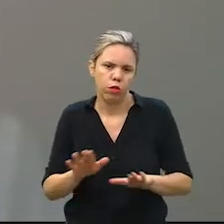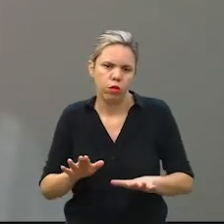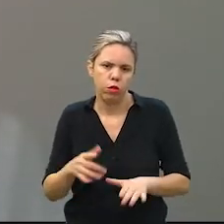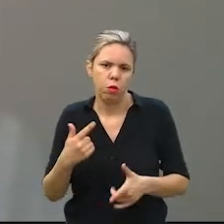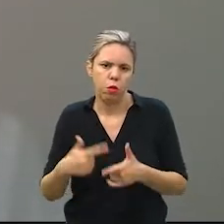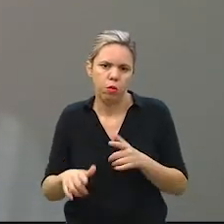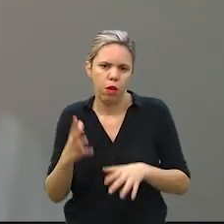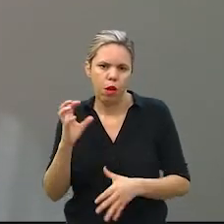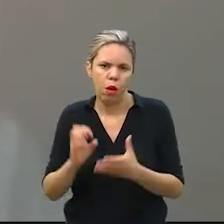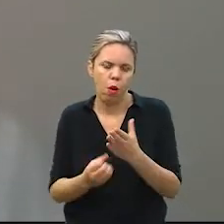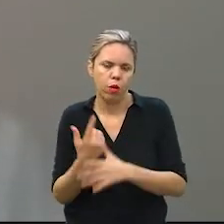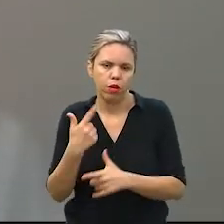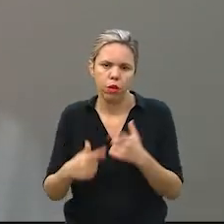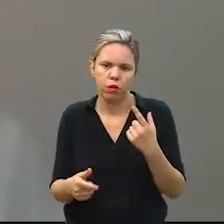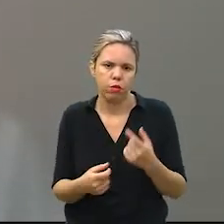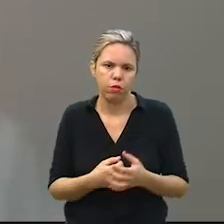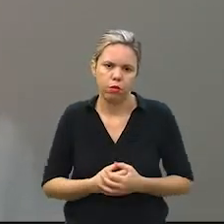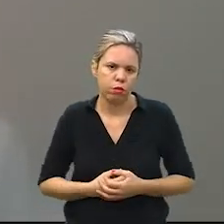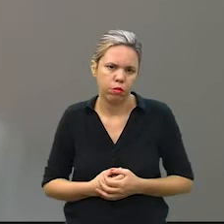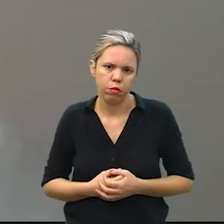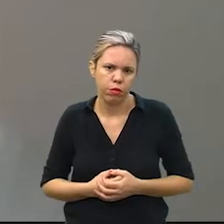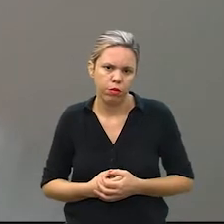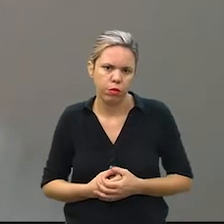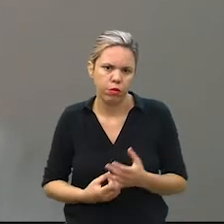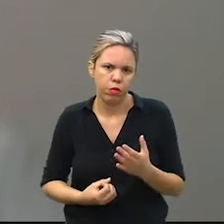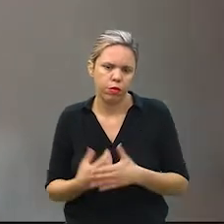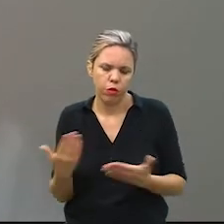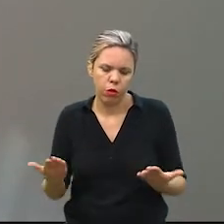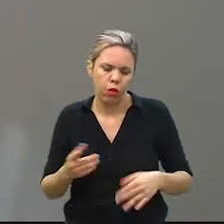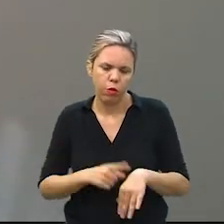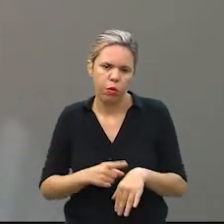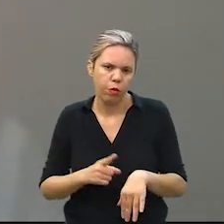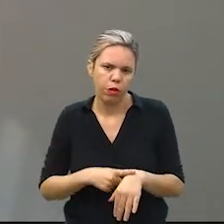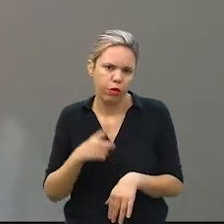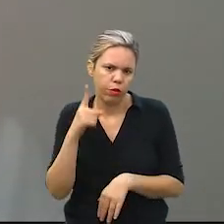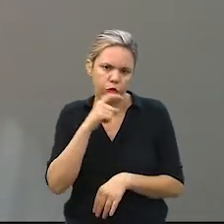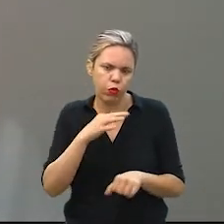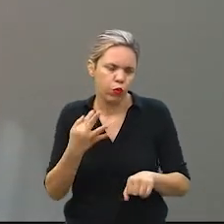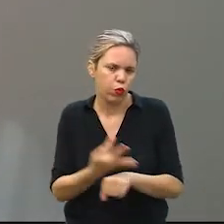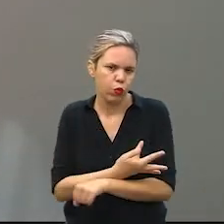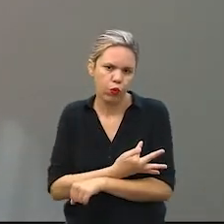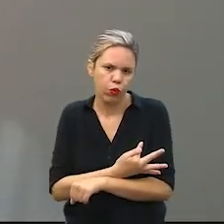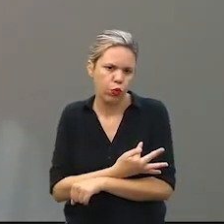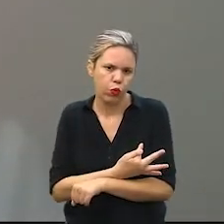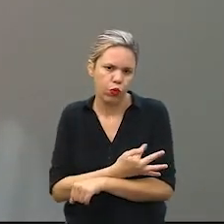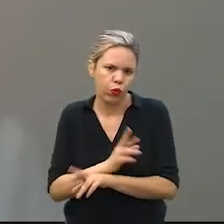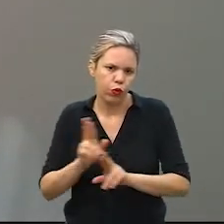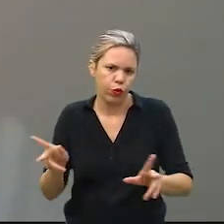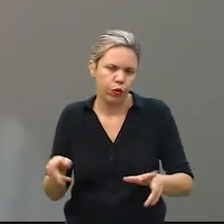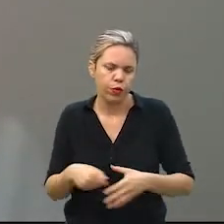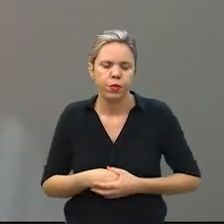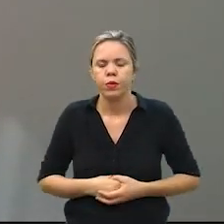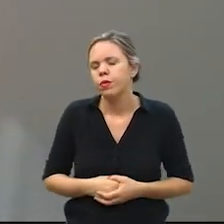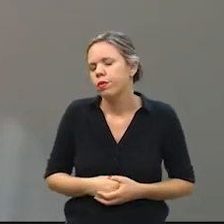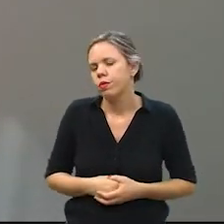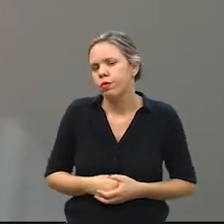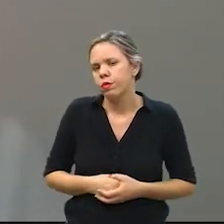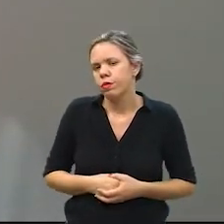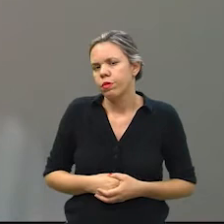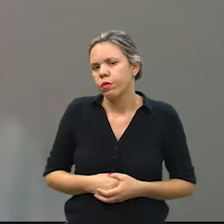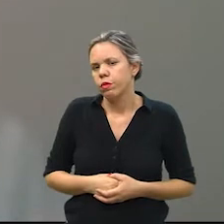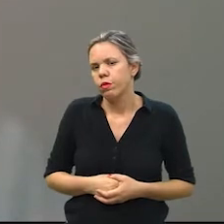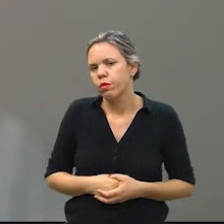um acontecimento que veio agora no momento assim totalmente fora da curva, né? Então, apesar de